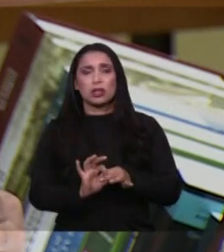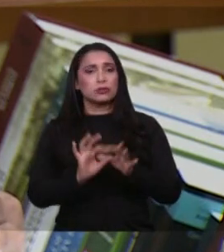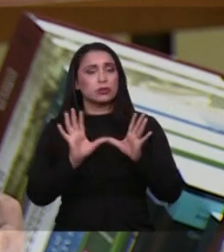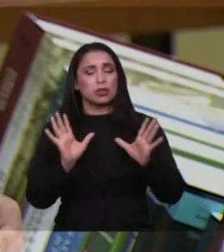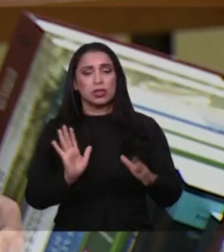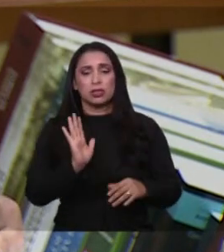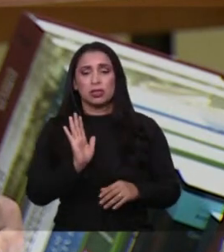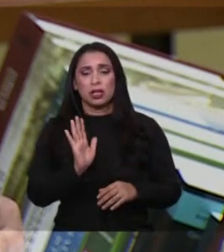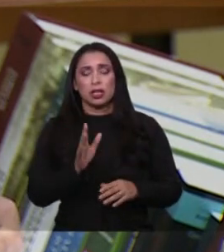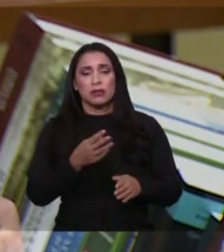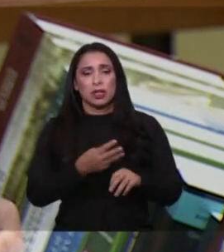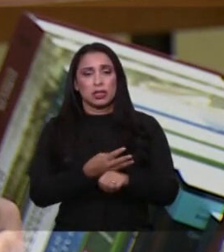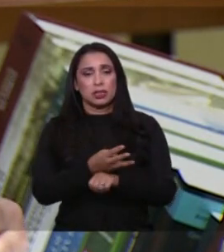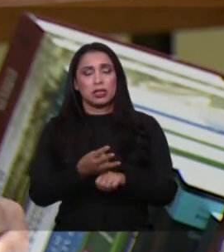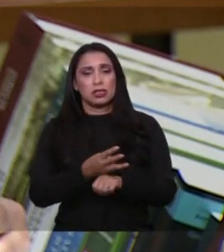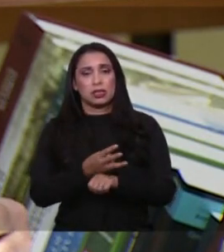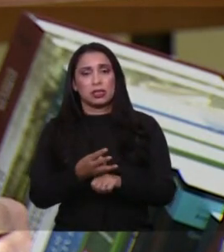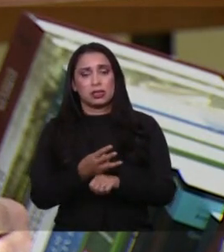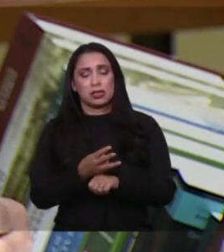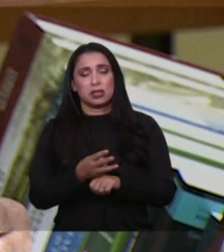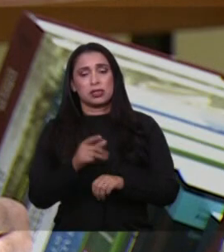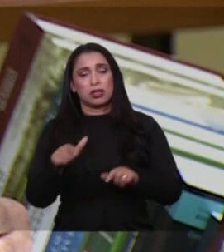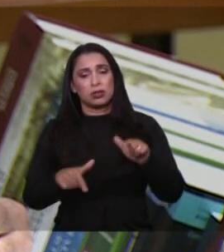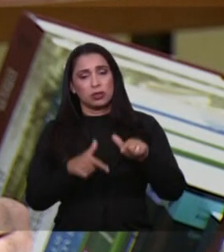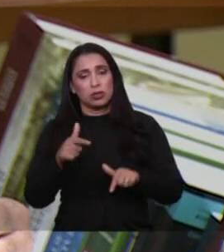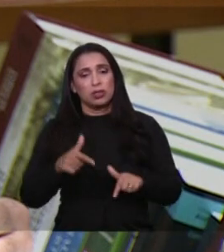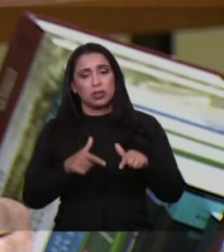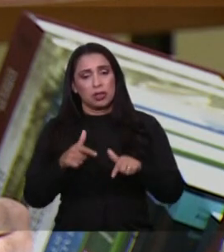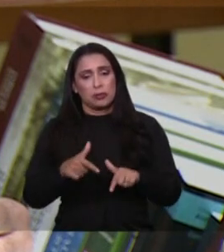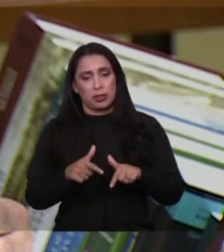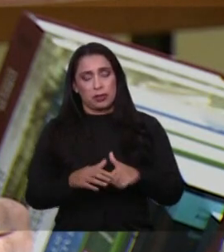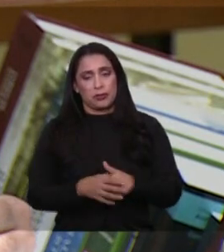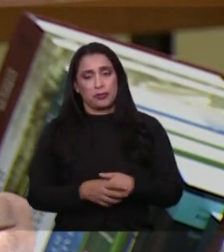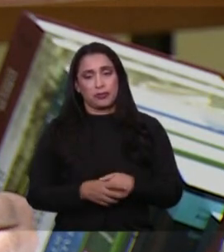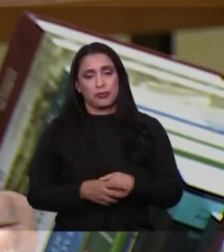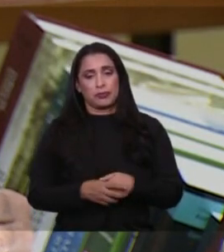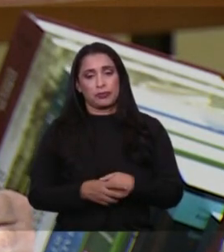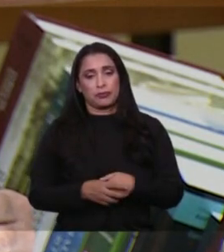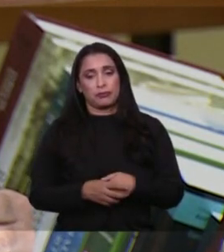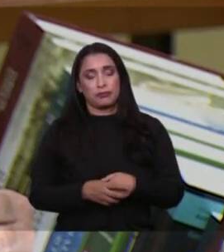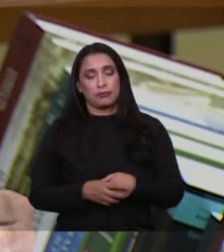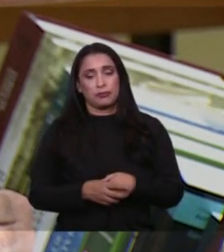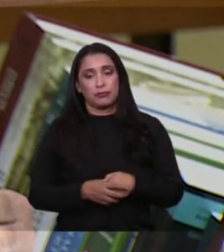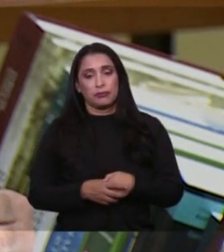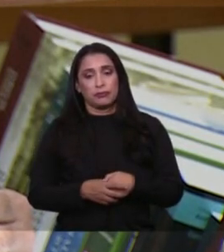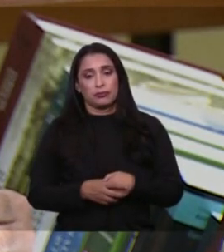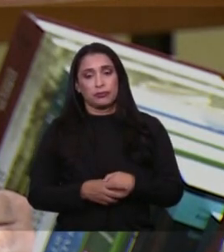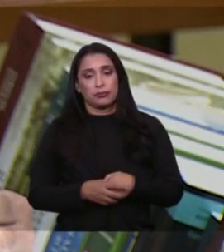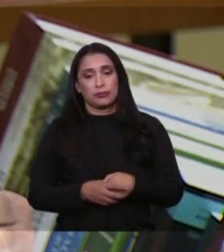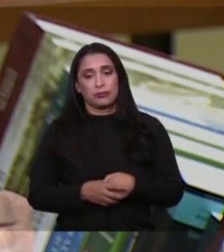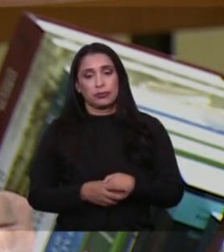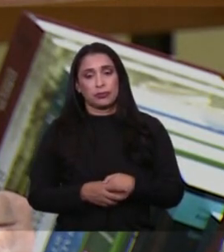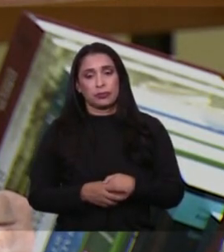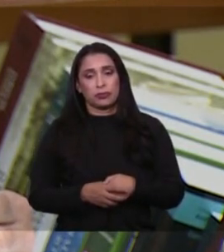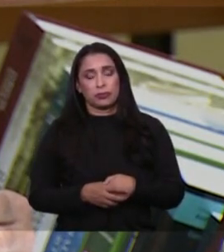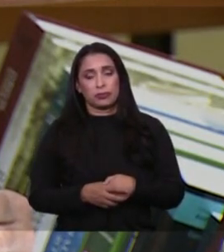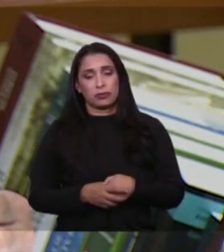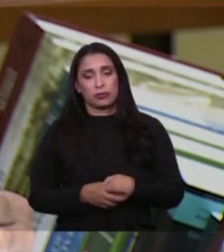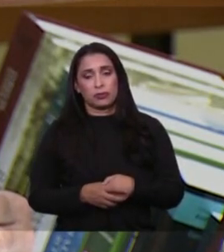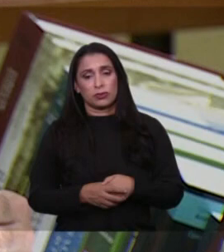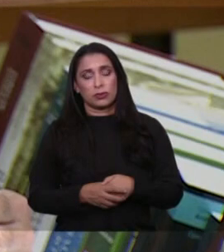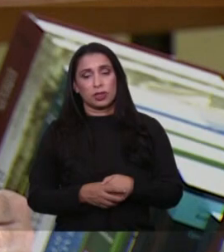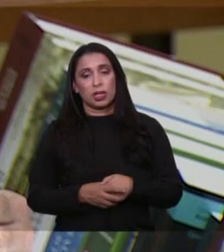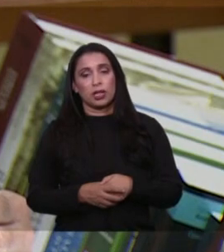autorizava a terceirização de quaisquer atividades produtivas. Então, no fundo, tudo que eles querem dizer é o seguinte: quem teve